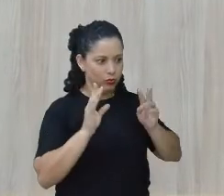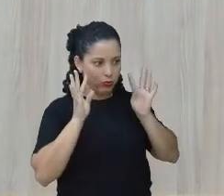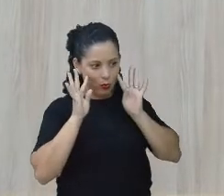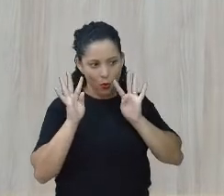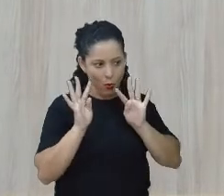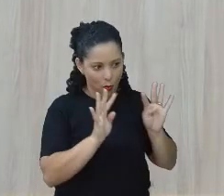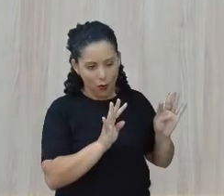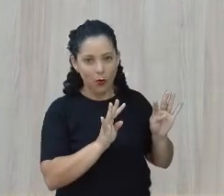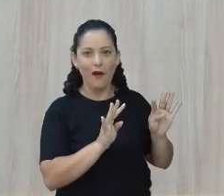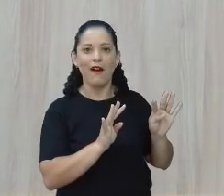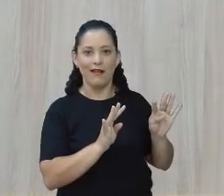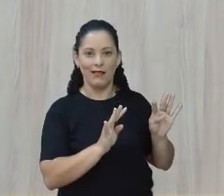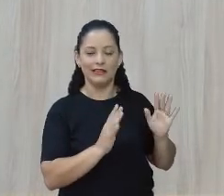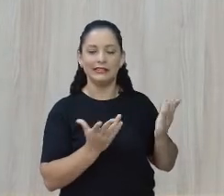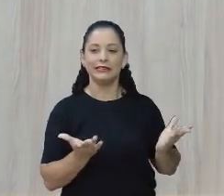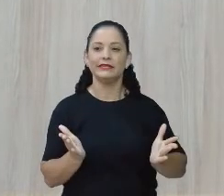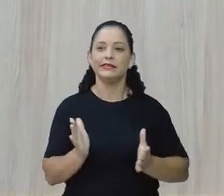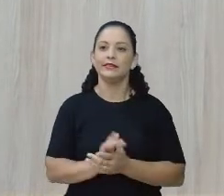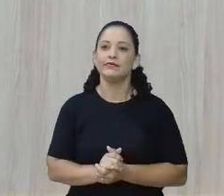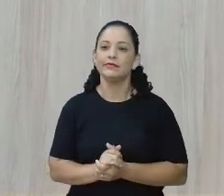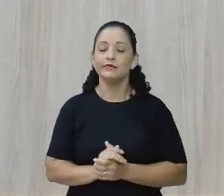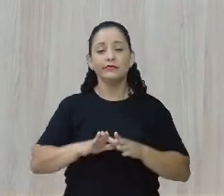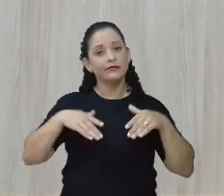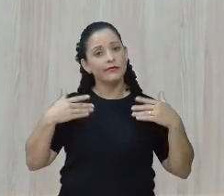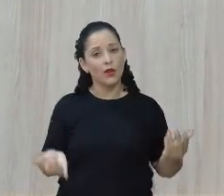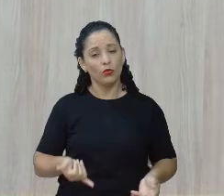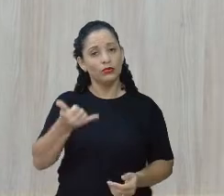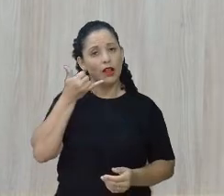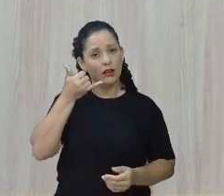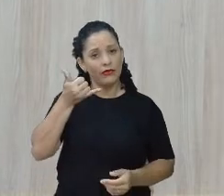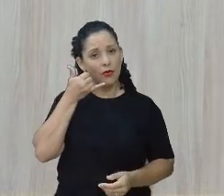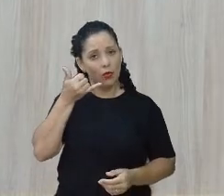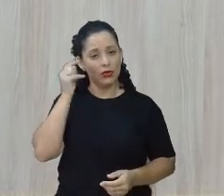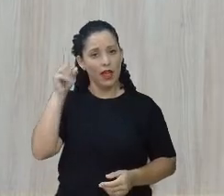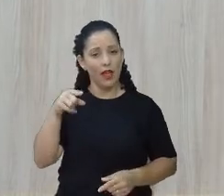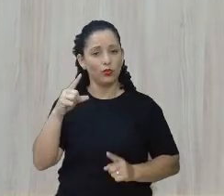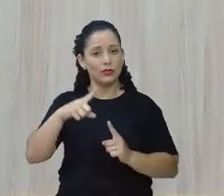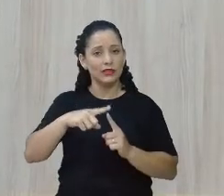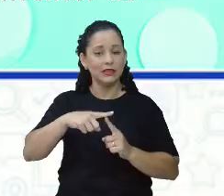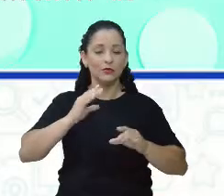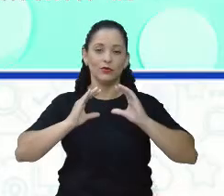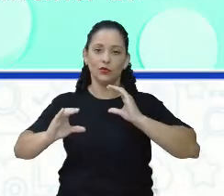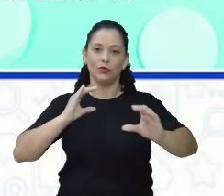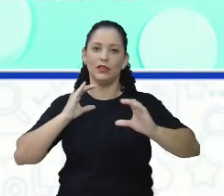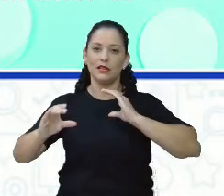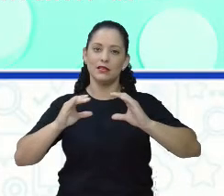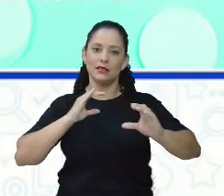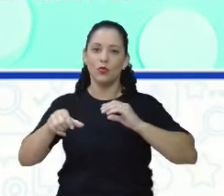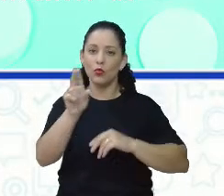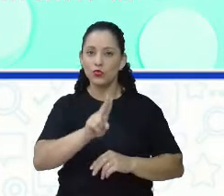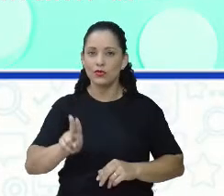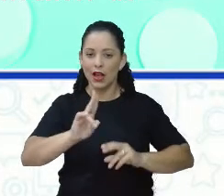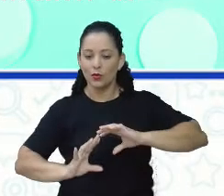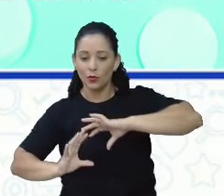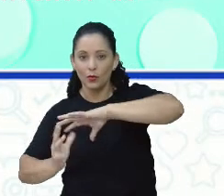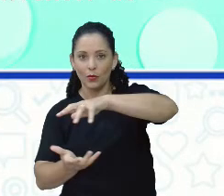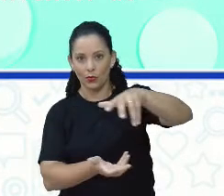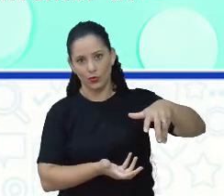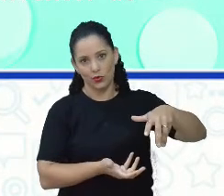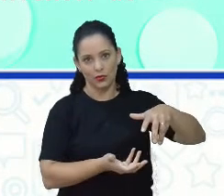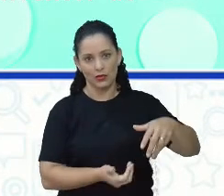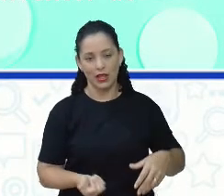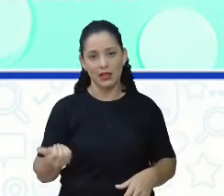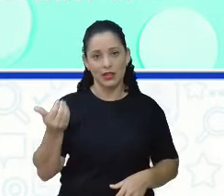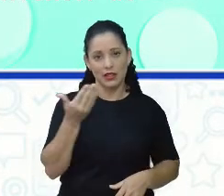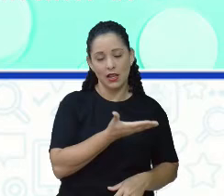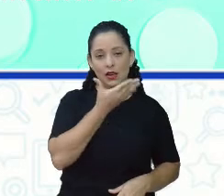Bell. Desde então, o telefone se tornou um dos meios de comunicação mais utilizados no mundo. Embora historicamente Bell tenha sido